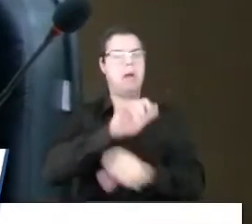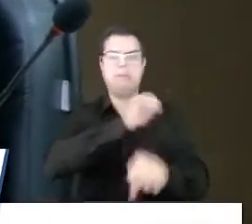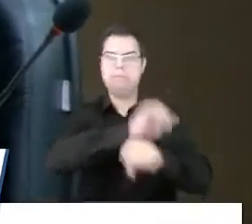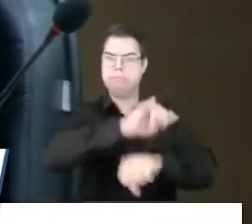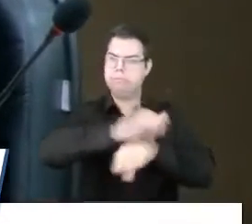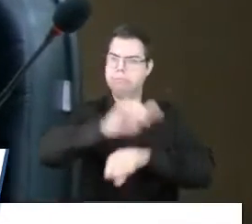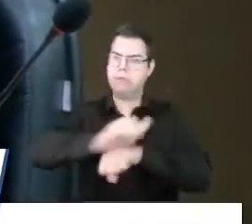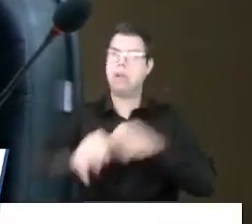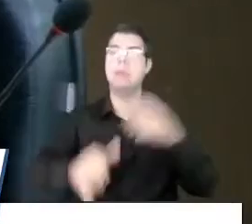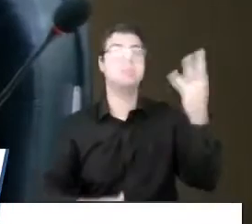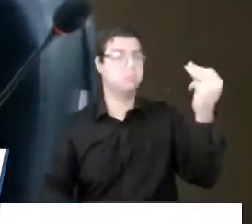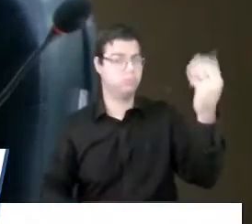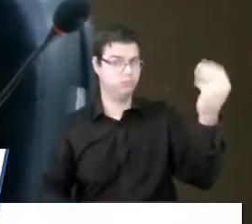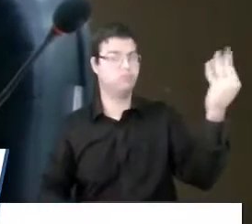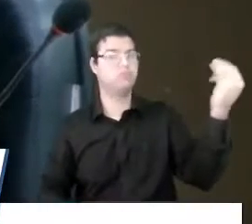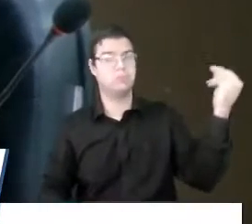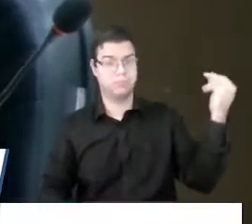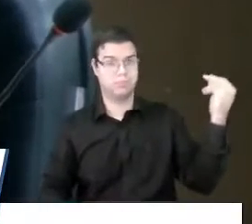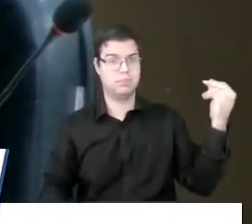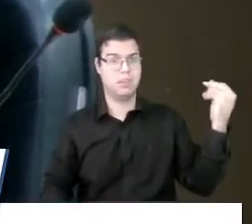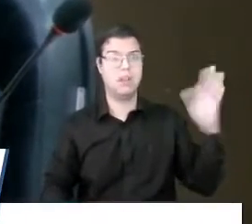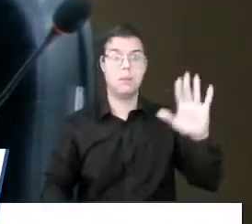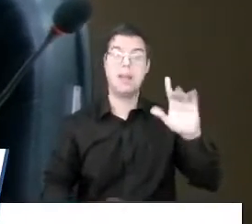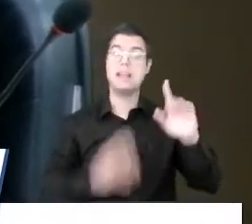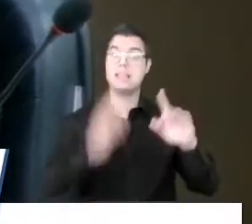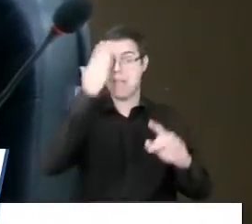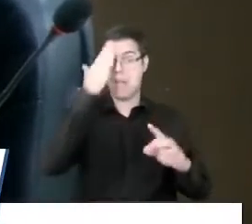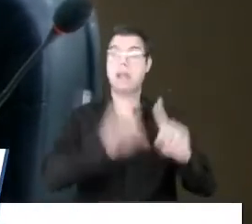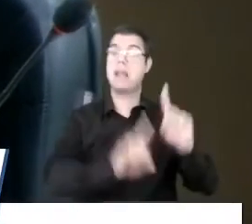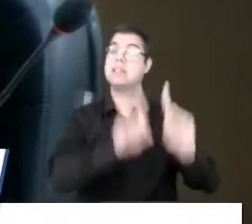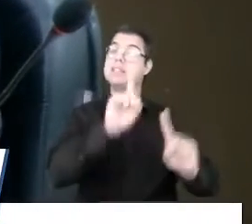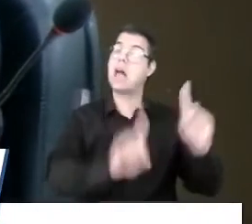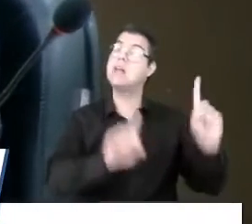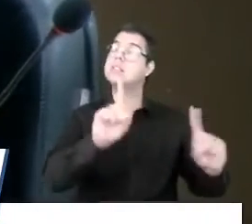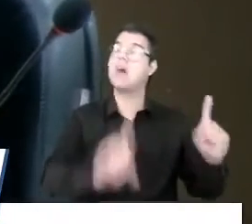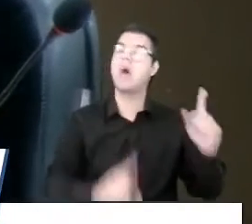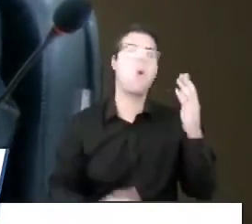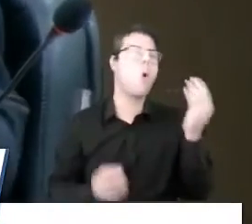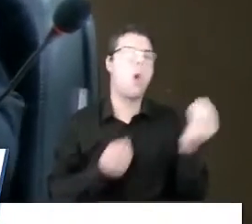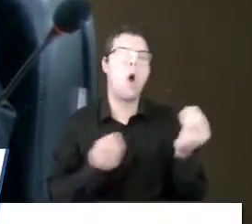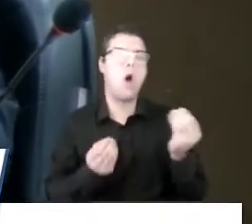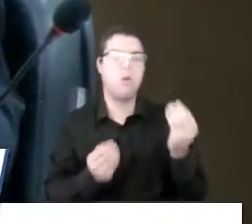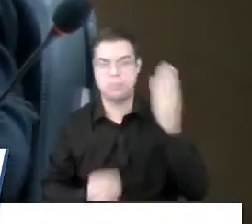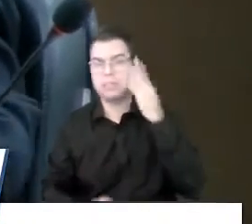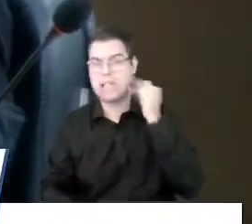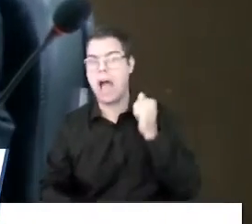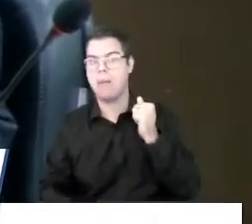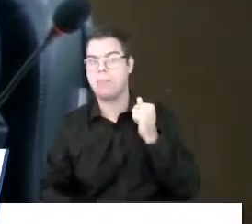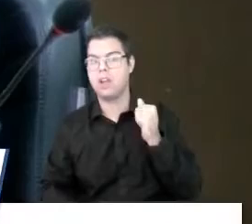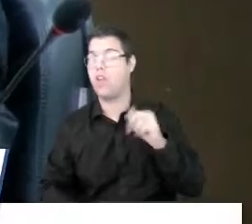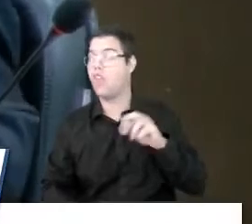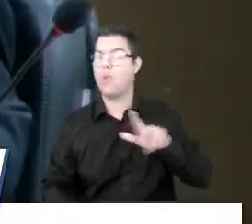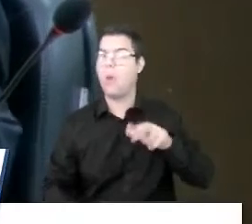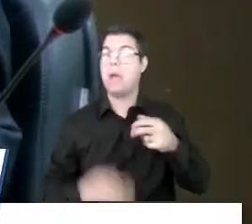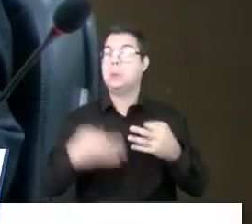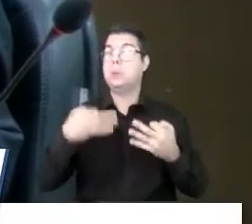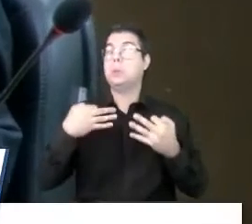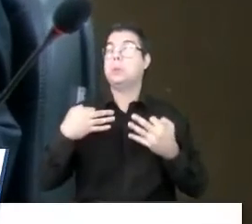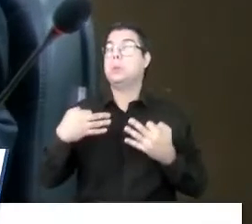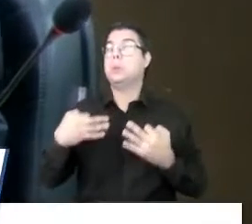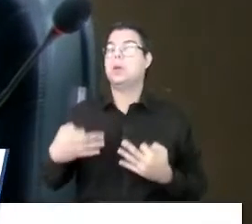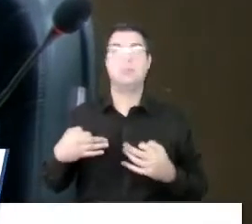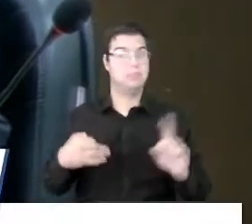picareta no mercado. E licitação, né, Della Motta? Você sabe como é que funciona. Não escolhe por idoneidade, não. Escolhe é por